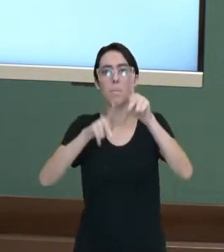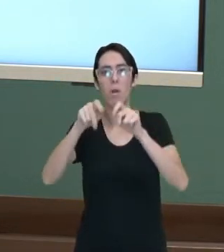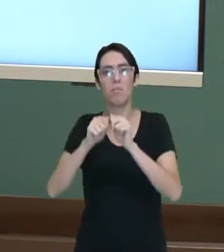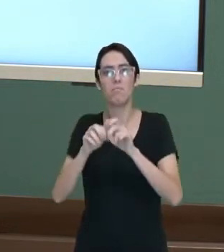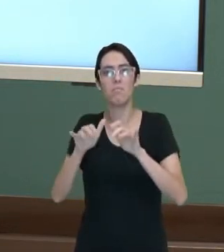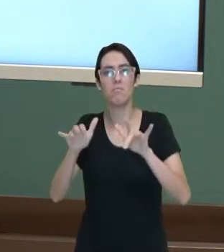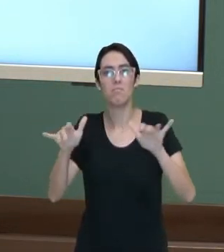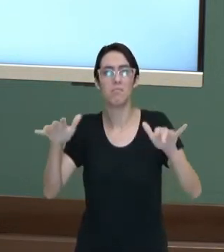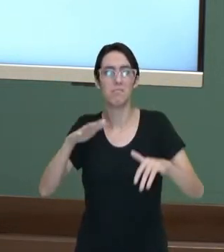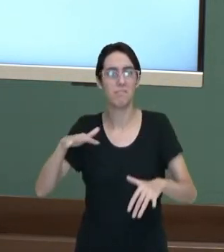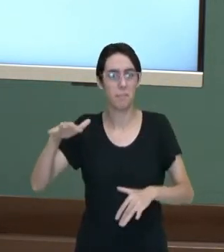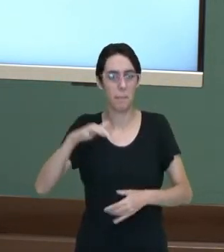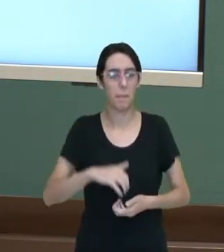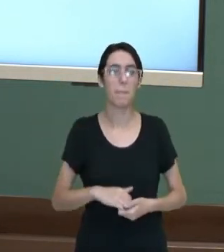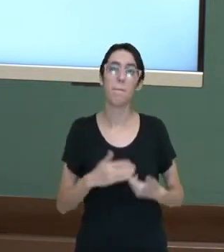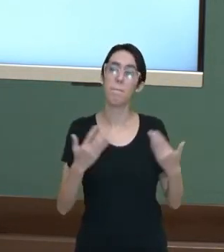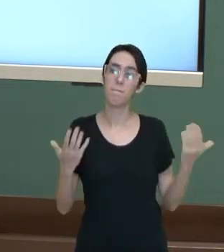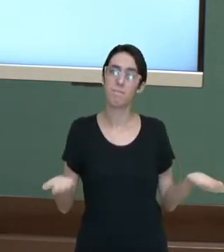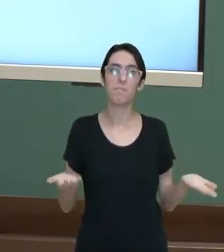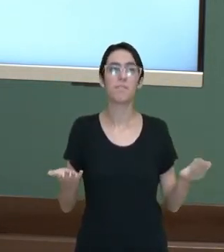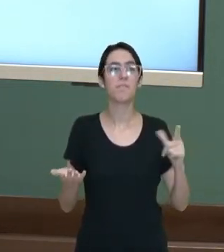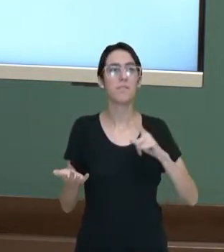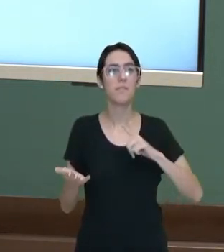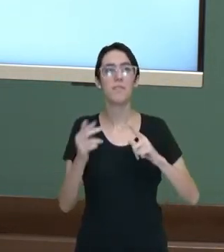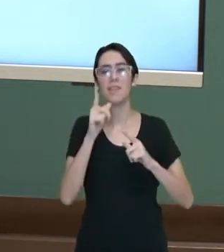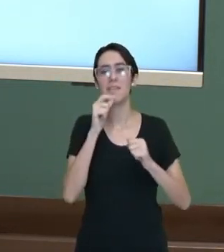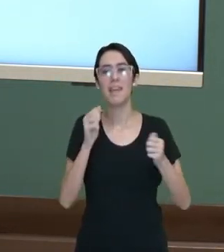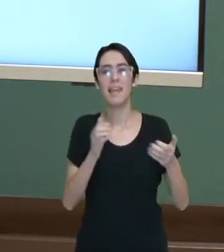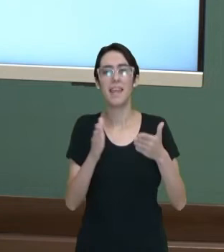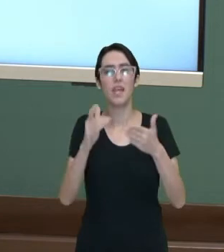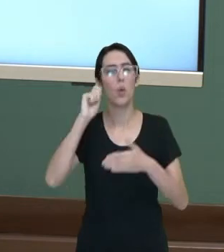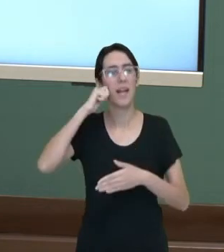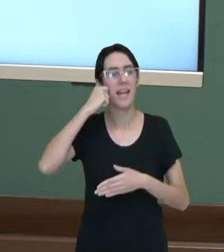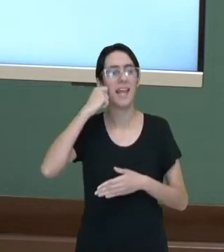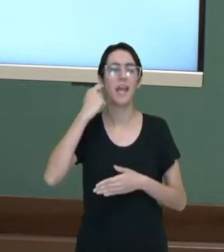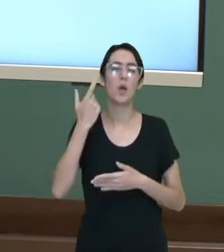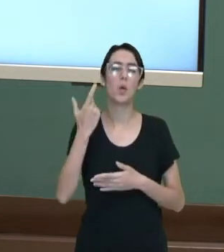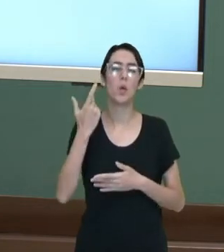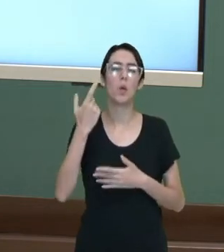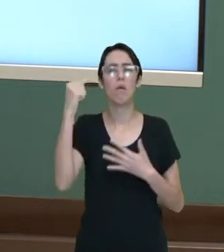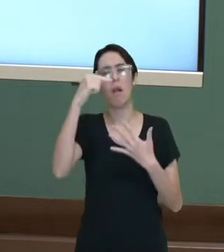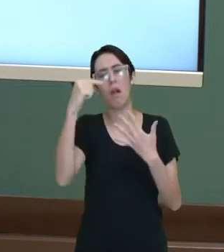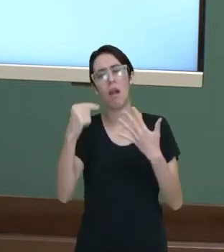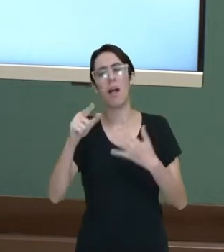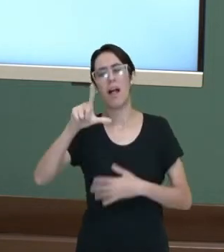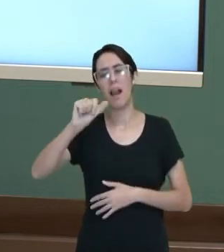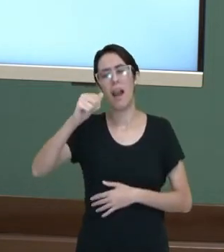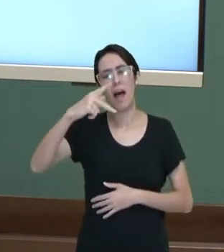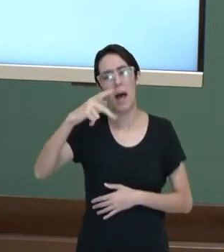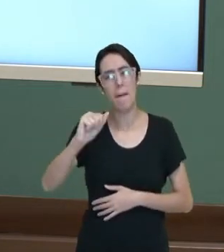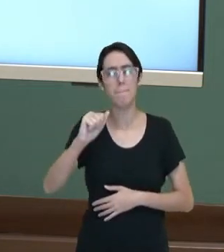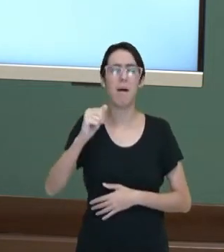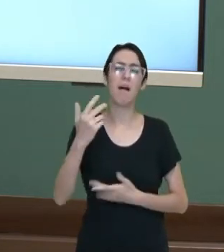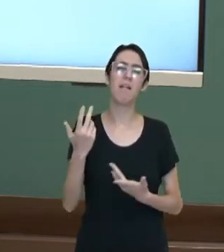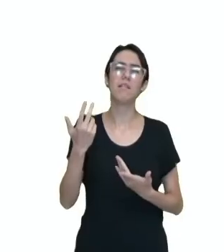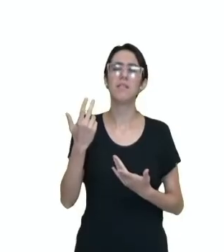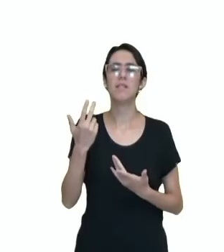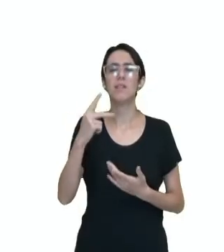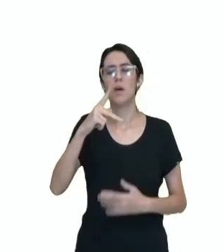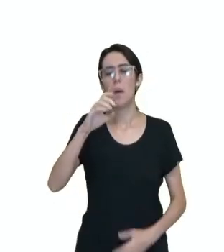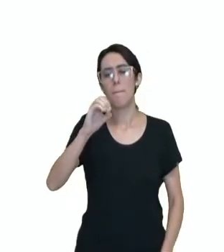atender os tropeiros. Então ali, ó, Rio Negro, Campo do Tenente, Lapa, Porto